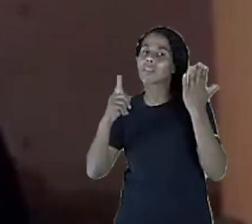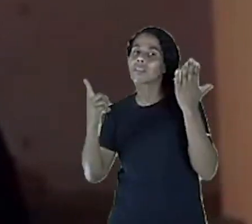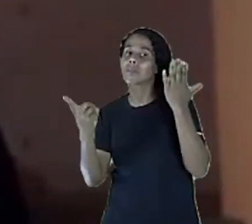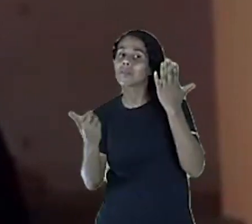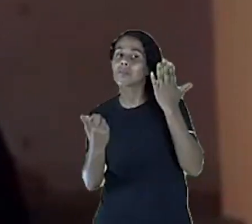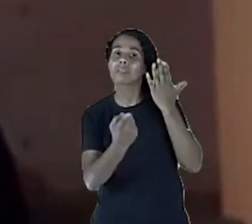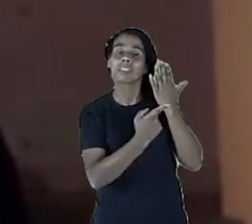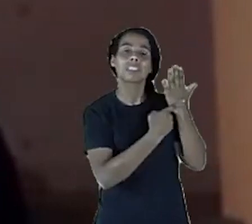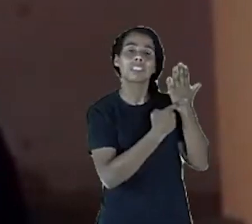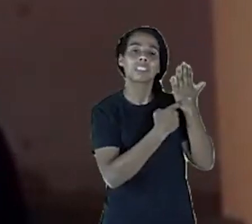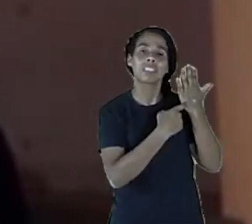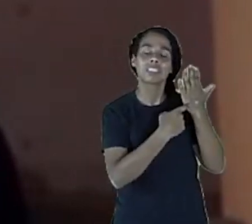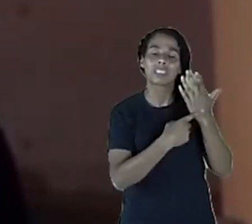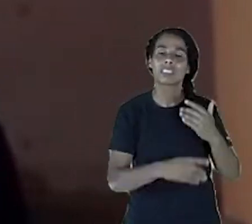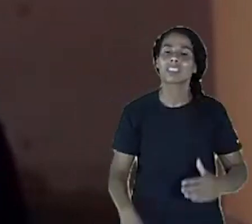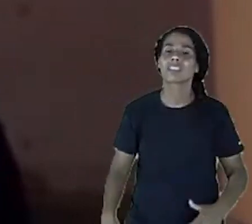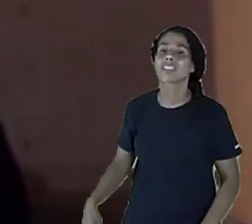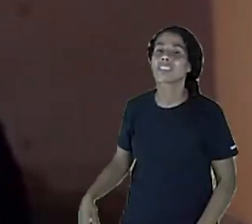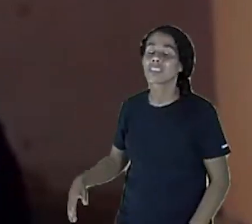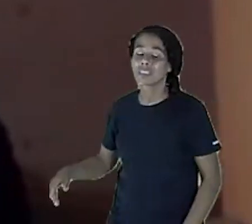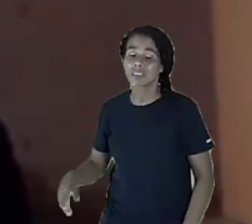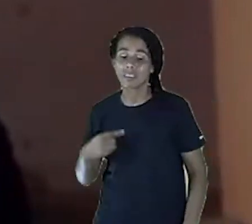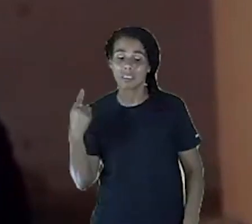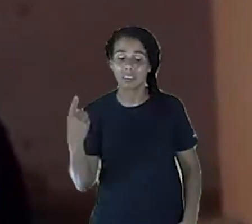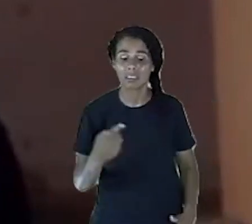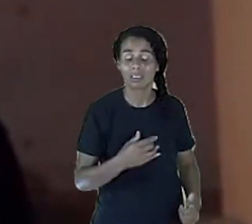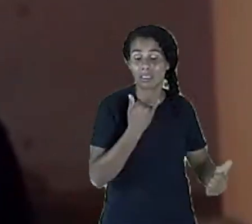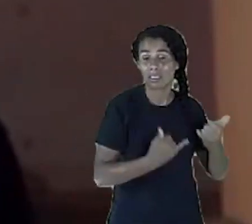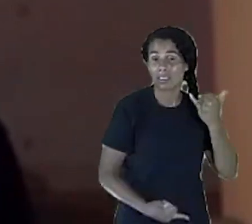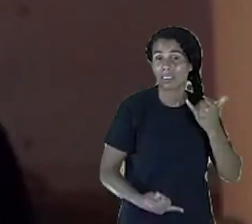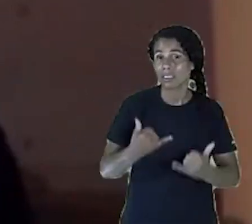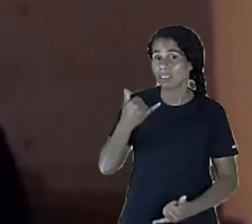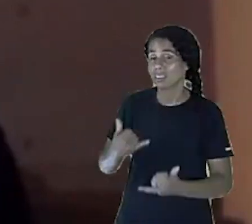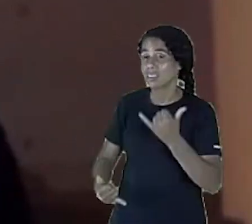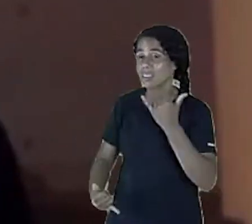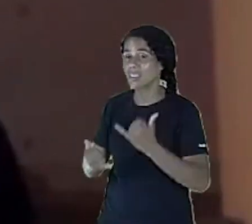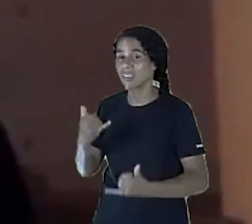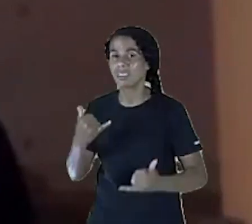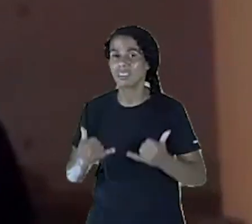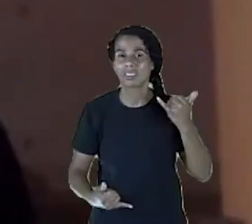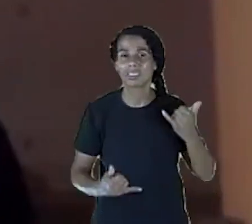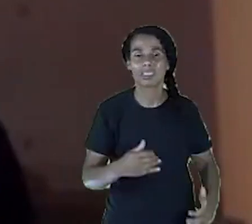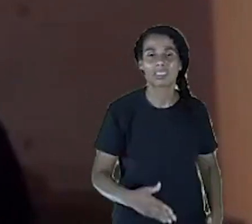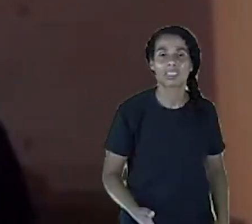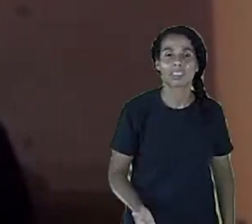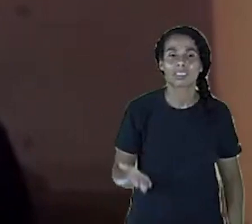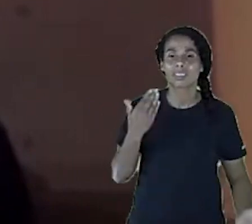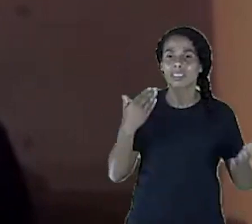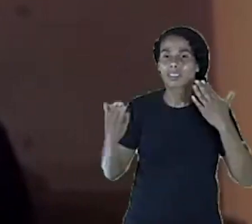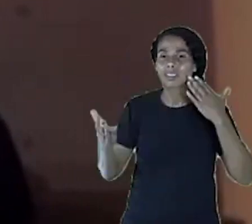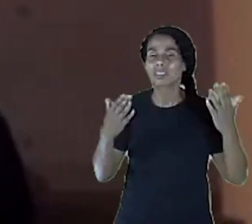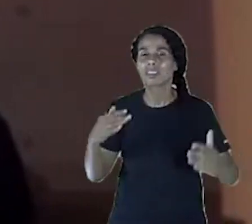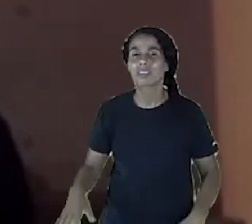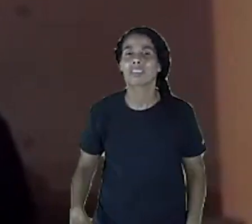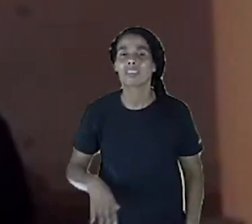Aguardaremos, brincaremos no regato, até que nos tragam frutos teu amor, teu coração.